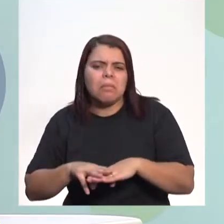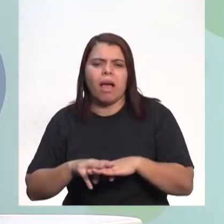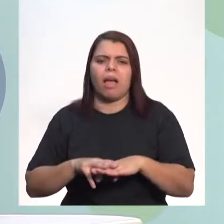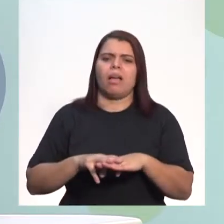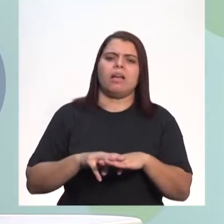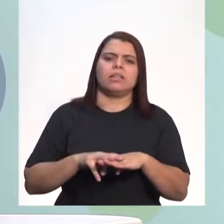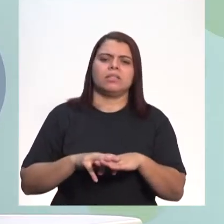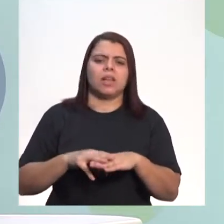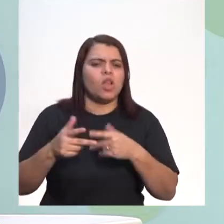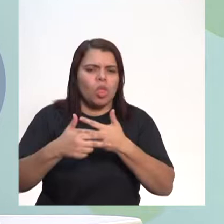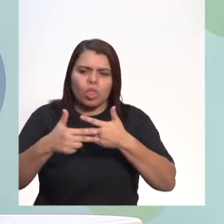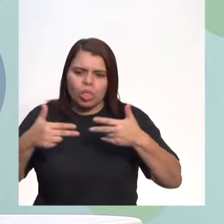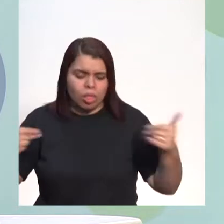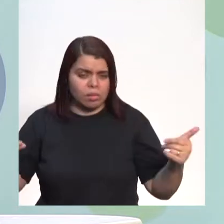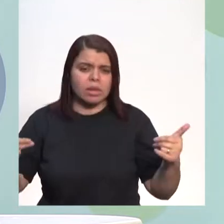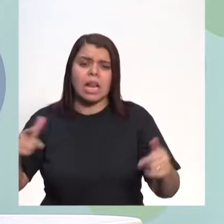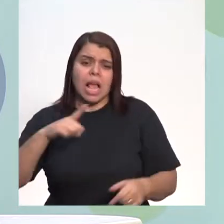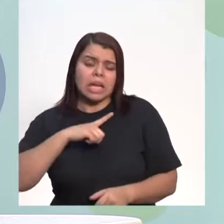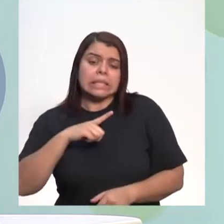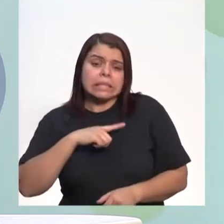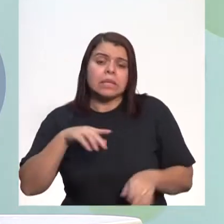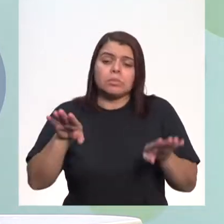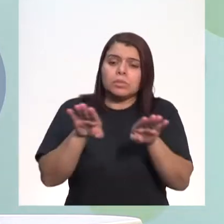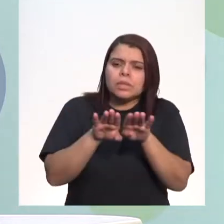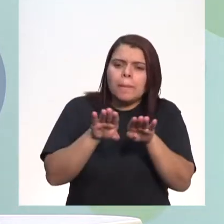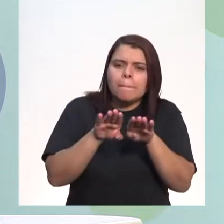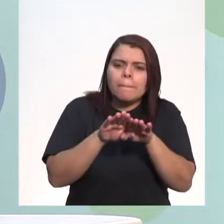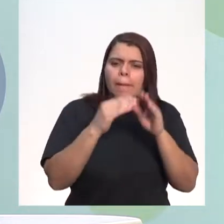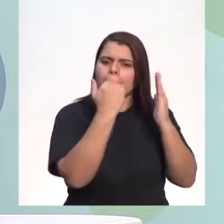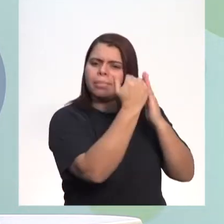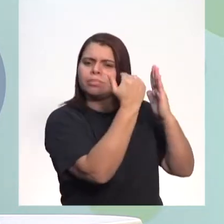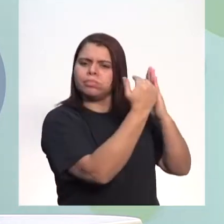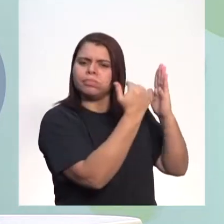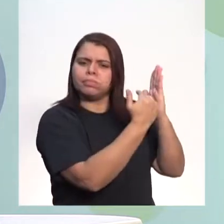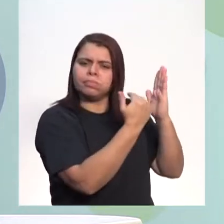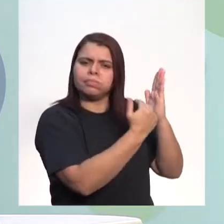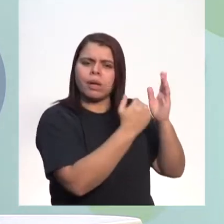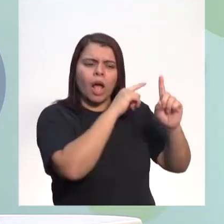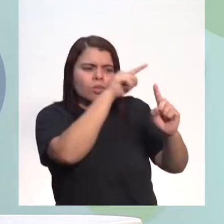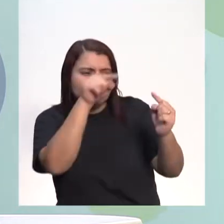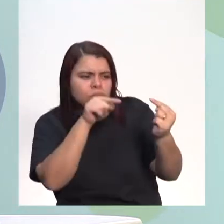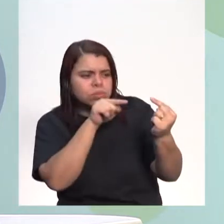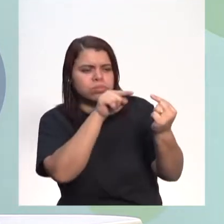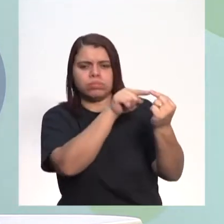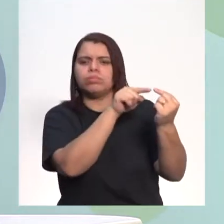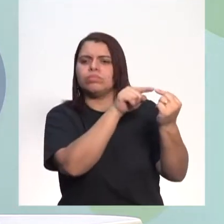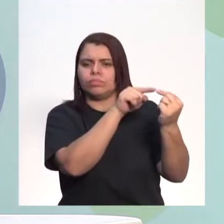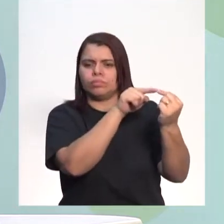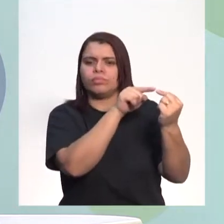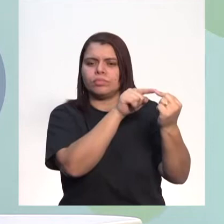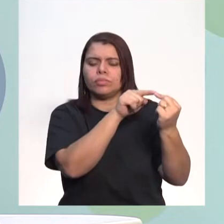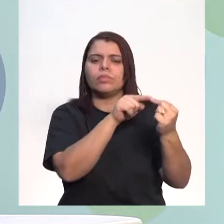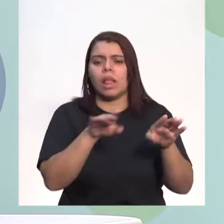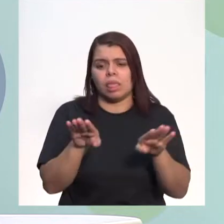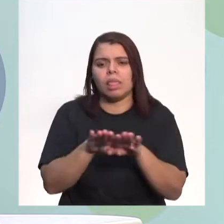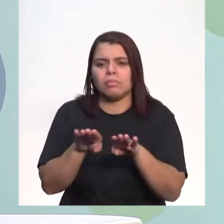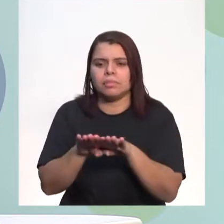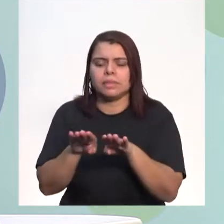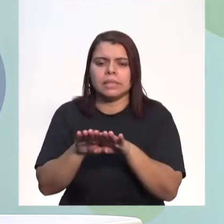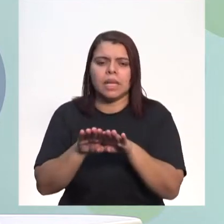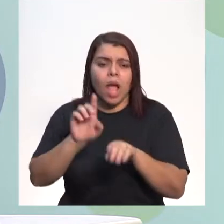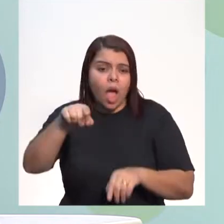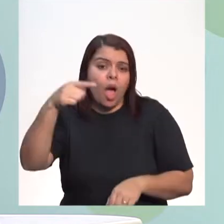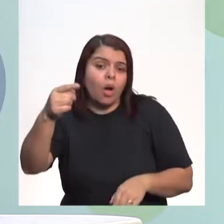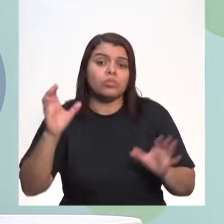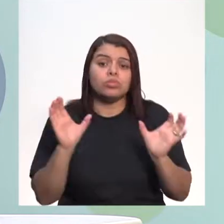natureza, matemática, e temos também pautas que vão na especificidade do componente. Tá? Um outro